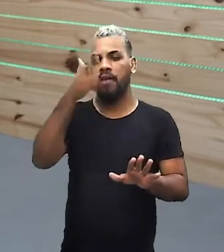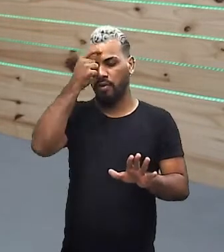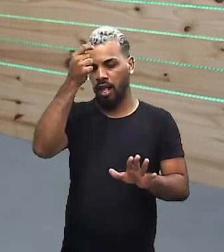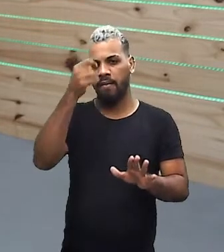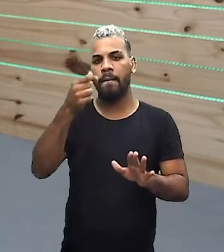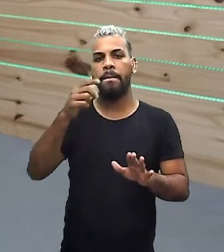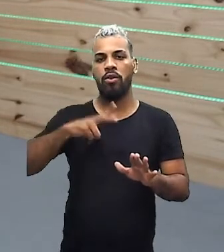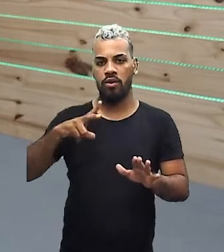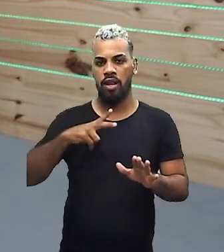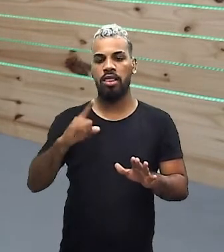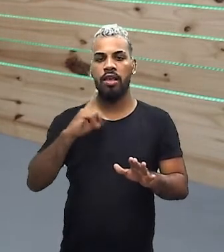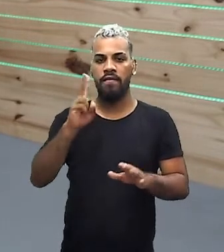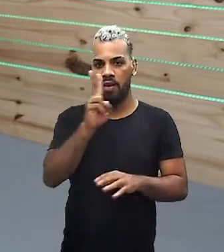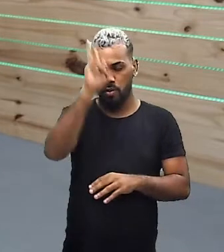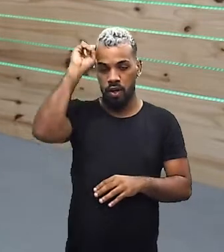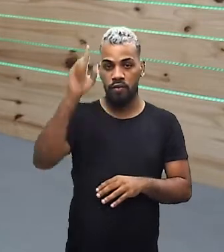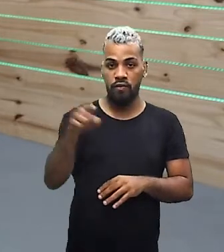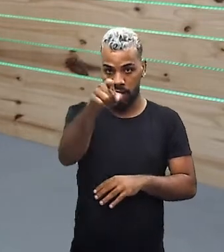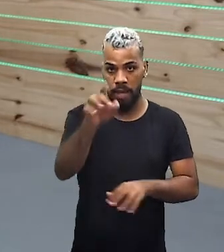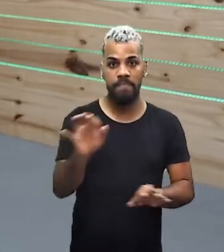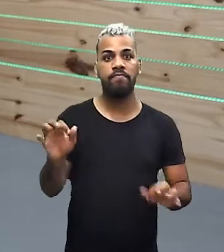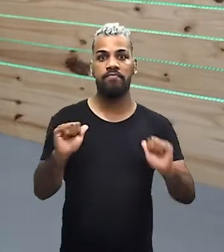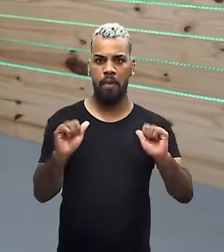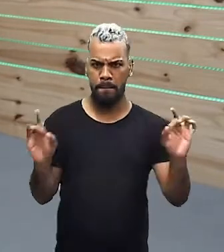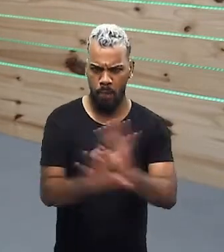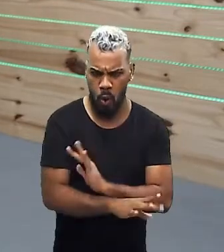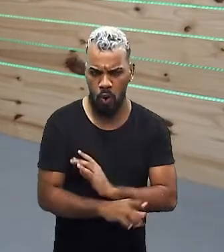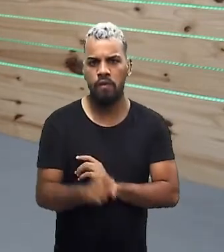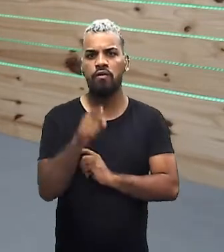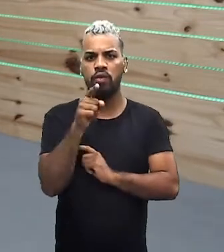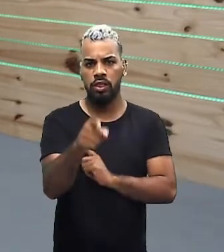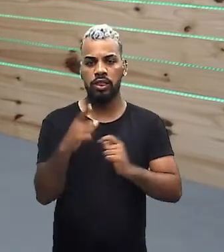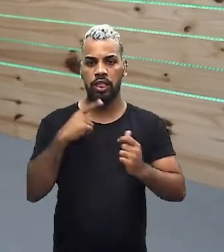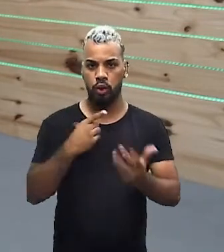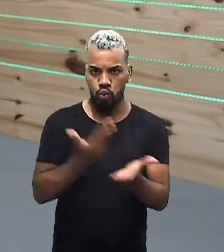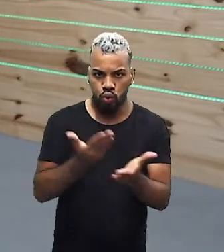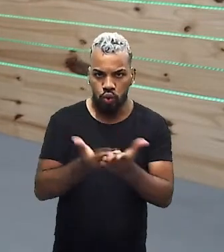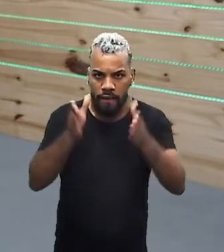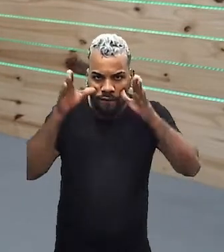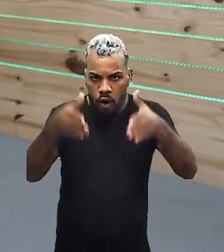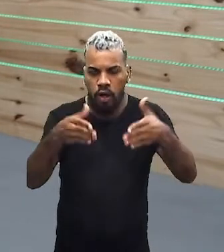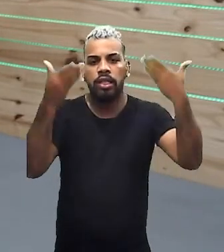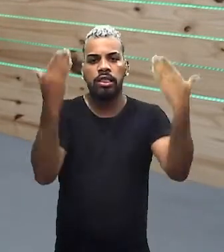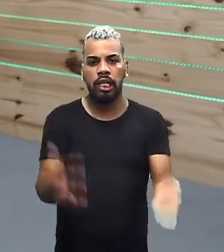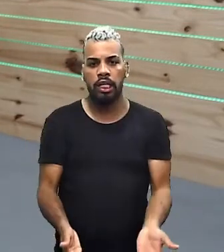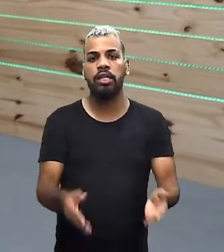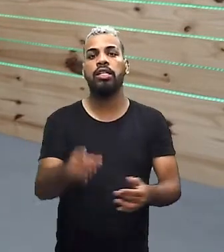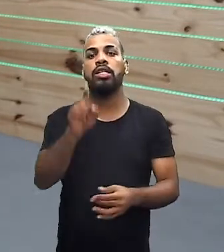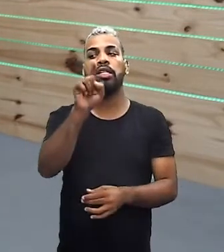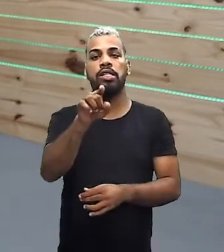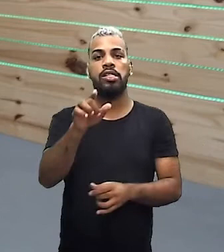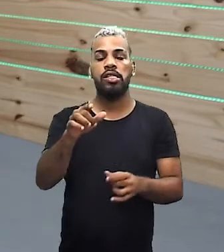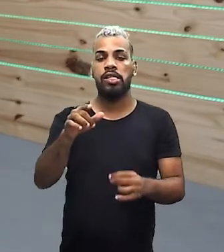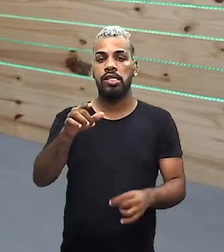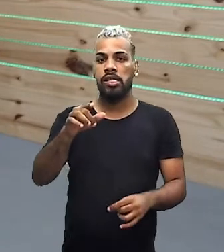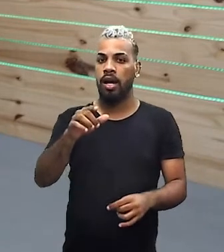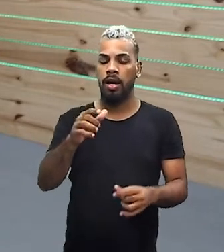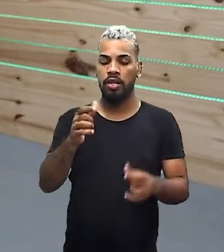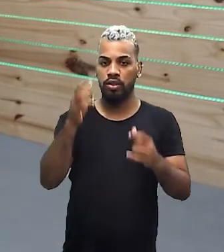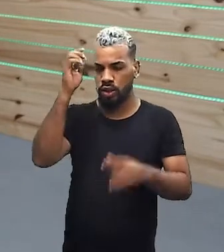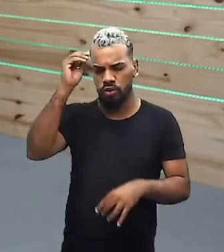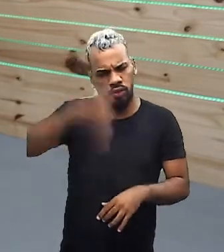hein? Então você que se preparou, você que está se garantindo aí nos estudos, não deixa a peteca cair. Ah,